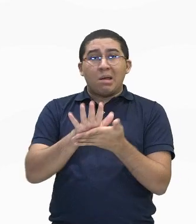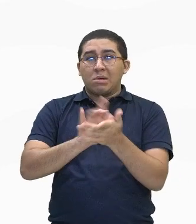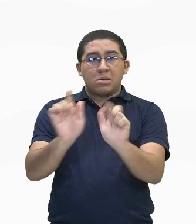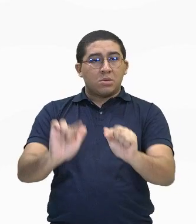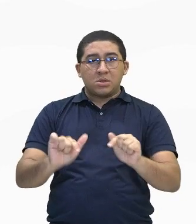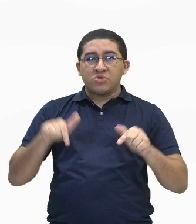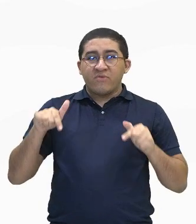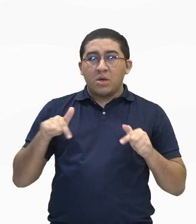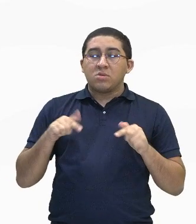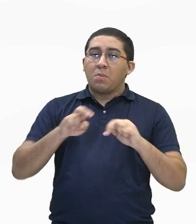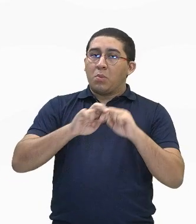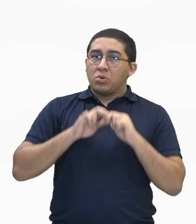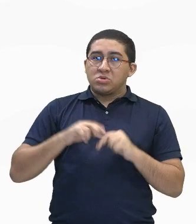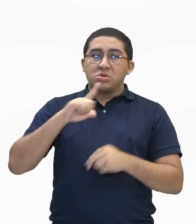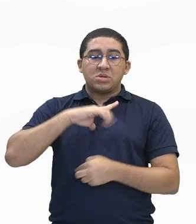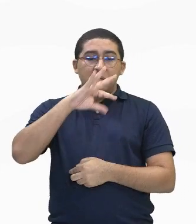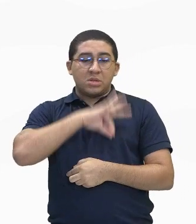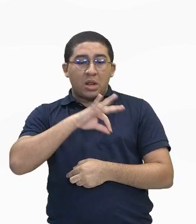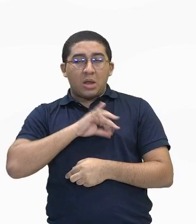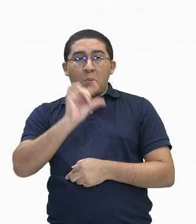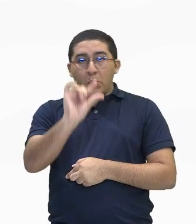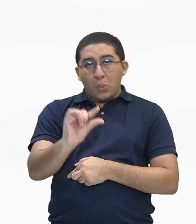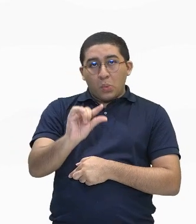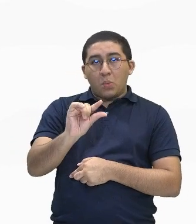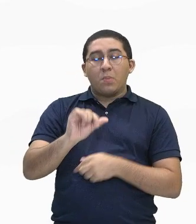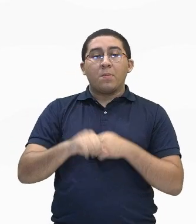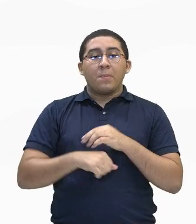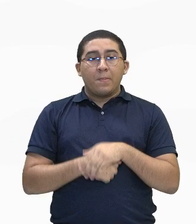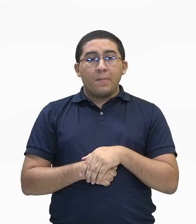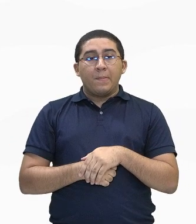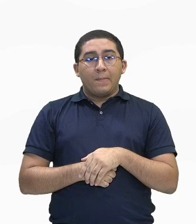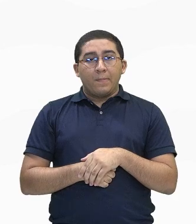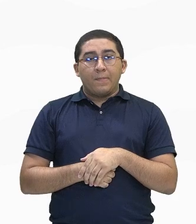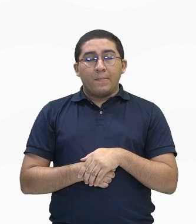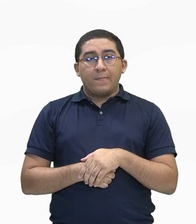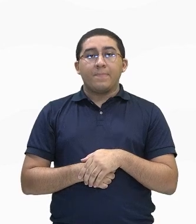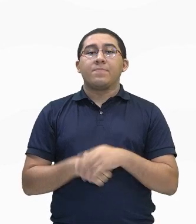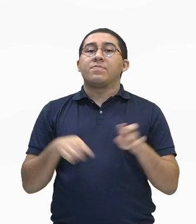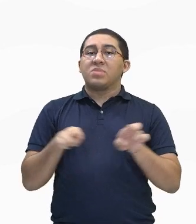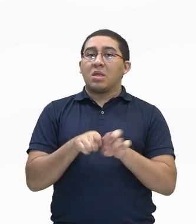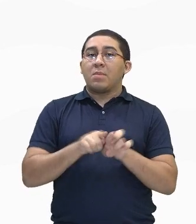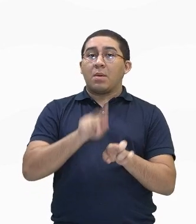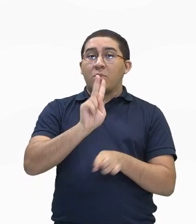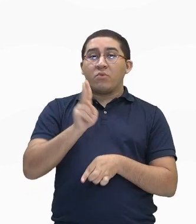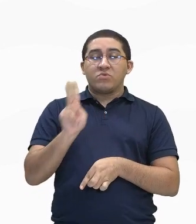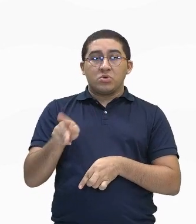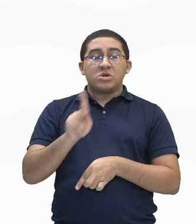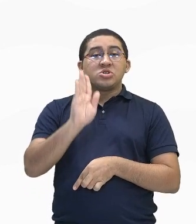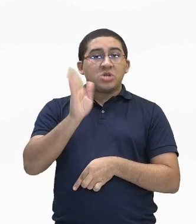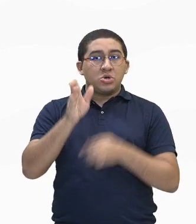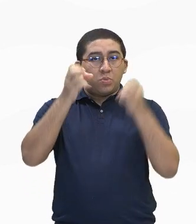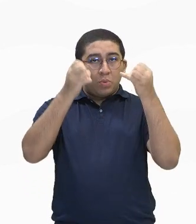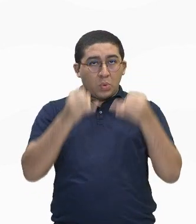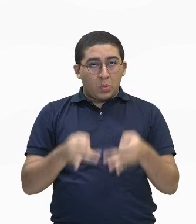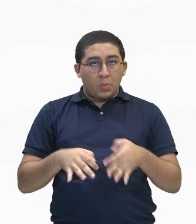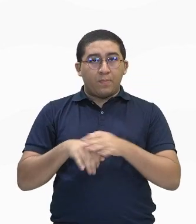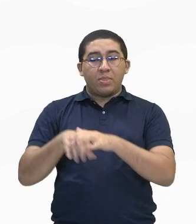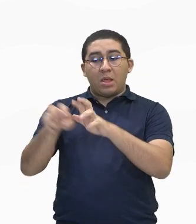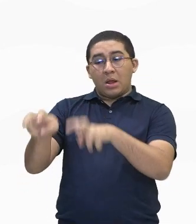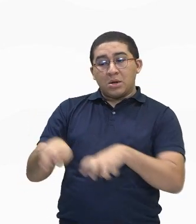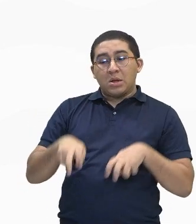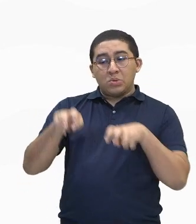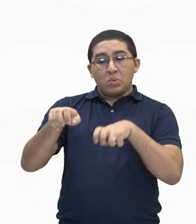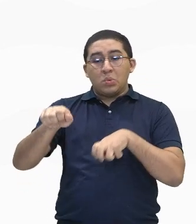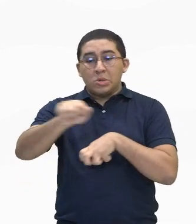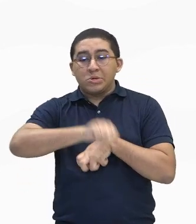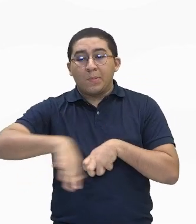eles têm essa baixa remuneração e têm esse nome. Além disso, como a professora também mencionou, essa agricultura extensiva em áreas